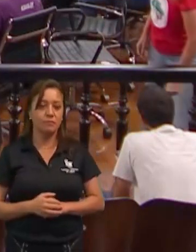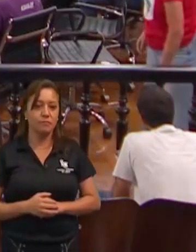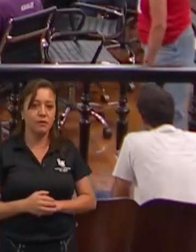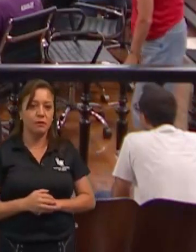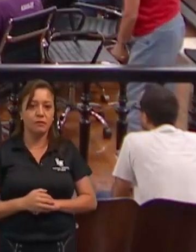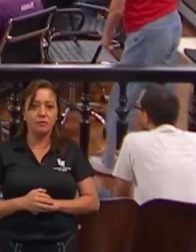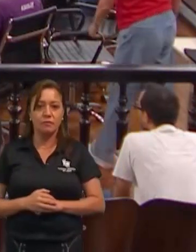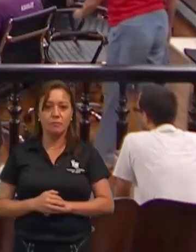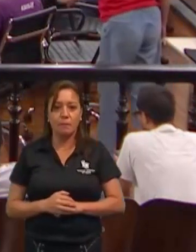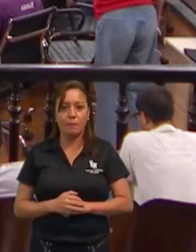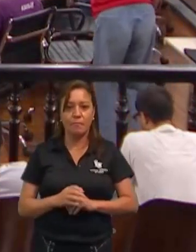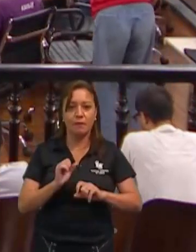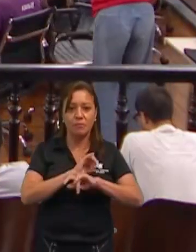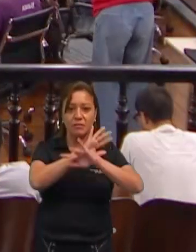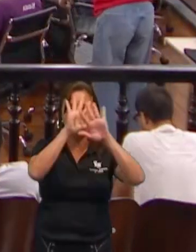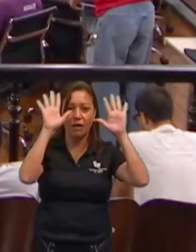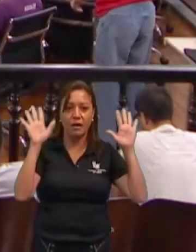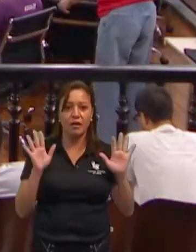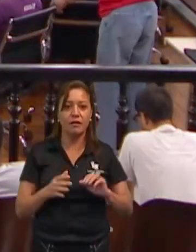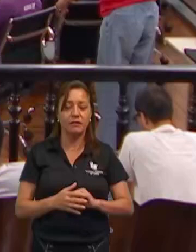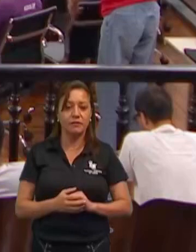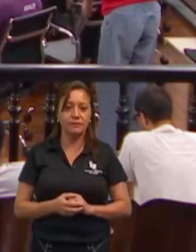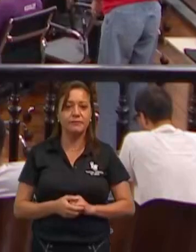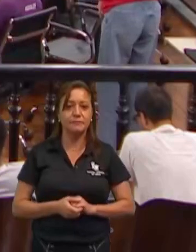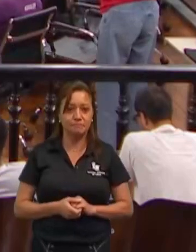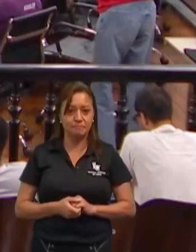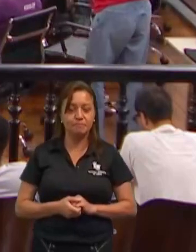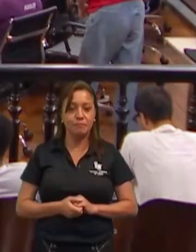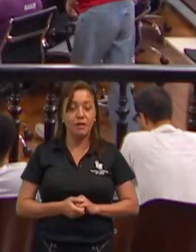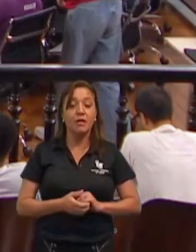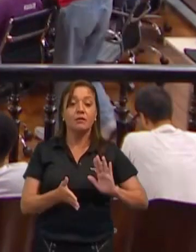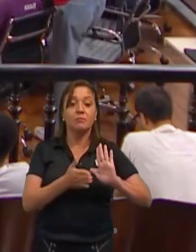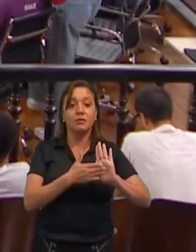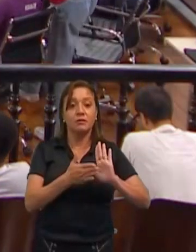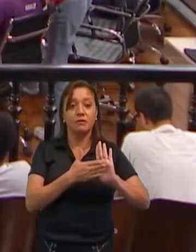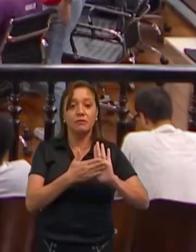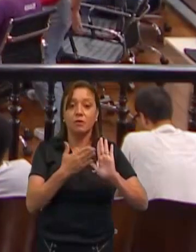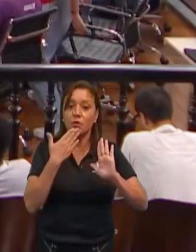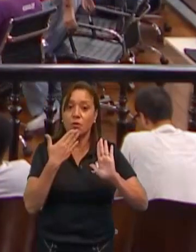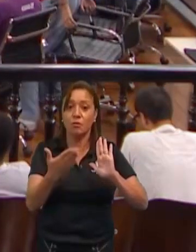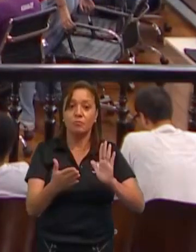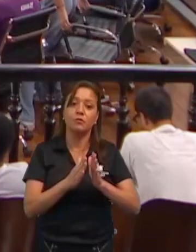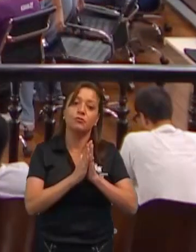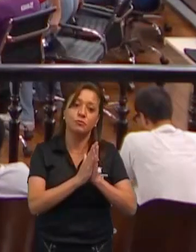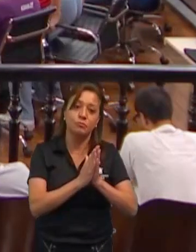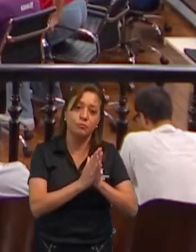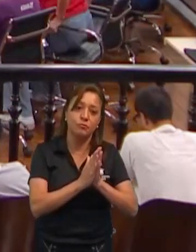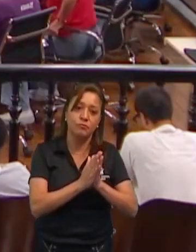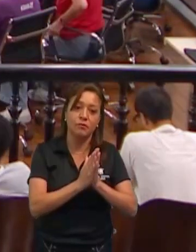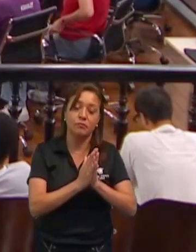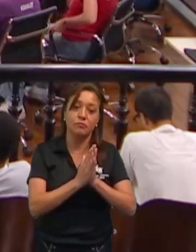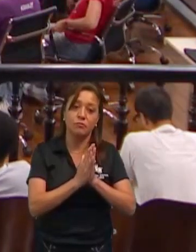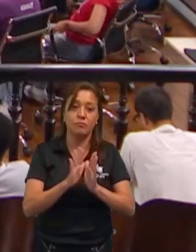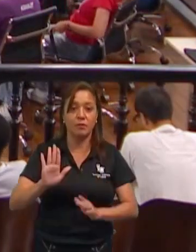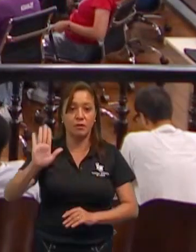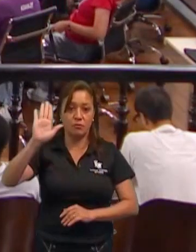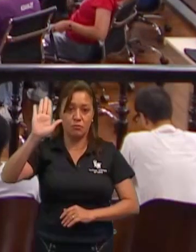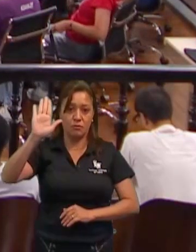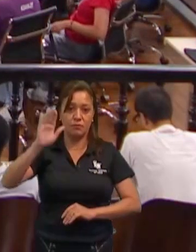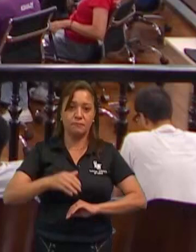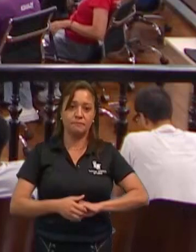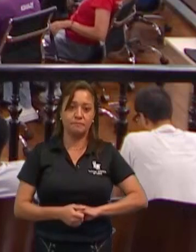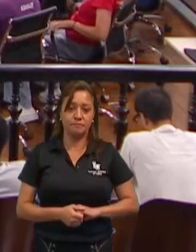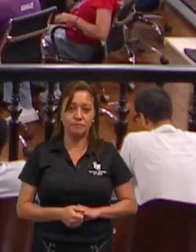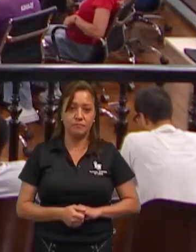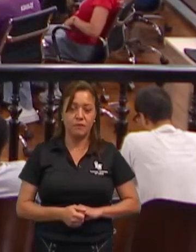final, para dar sim a norma que foi estabelecida com o seu pedido. Por favor. Pela ordem, senhor presidente. Pela ordem. Eu peço